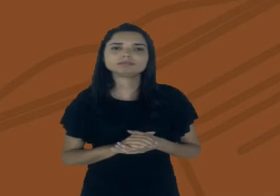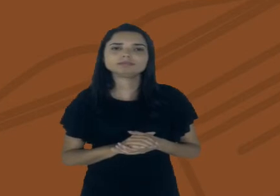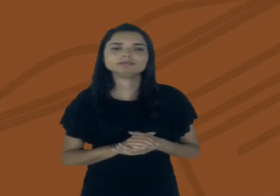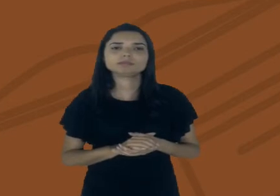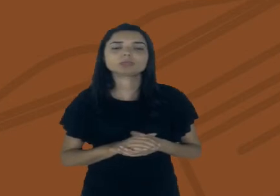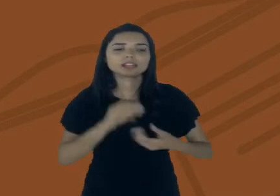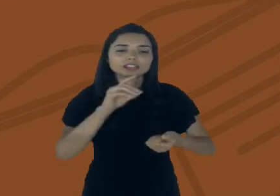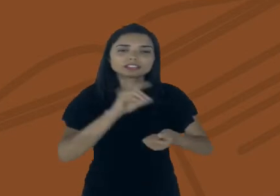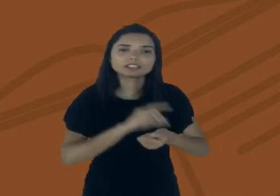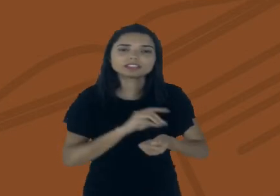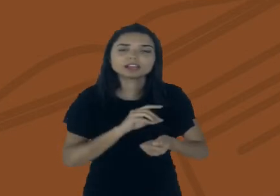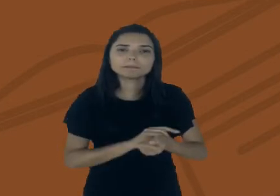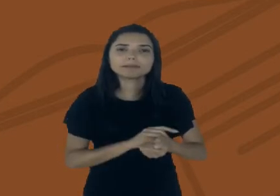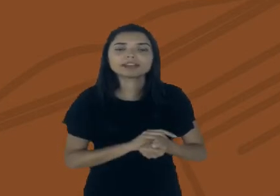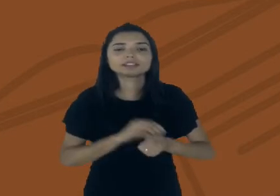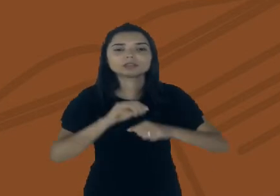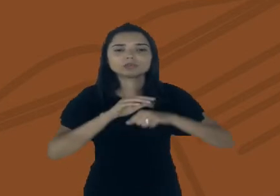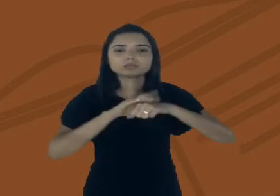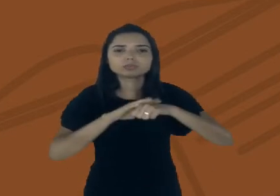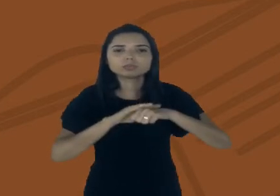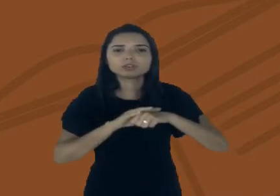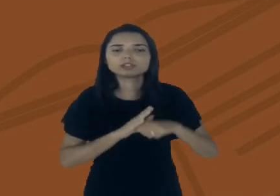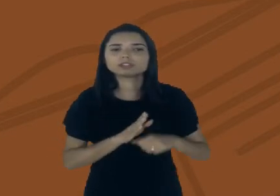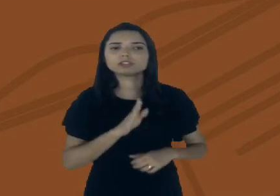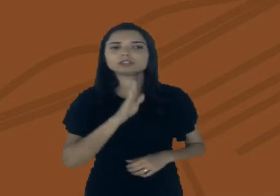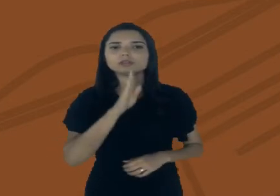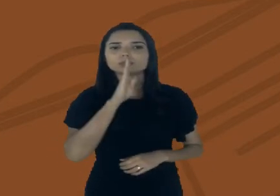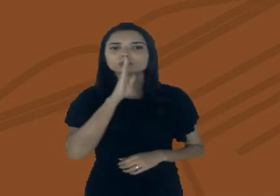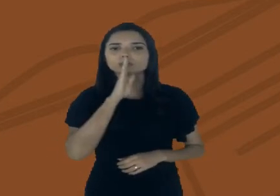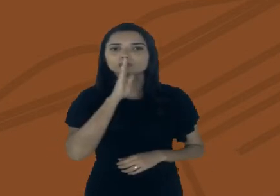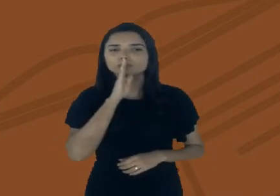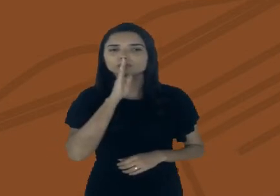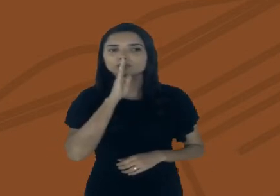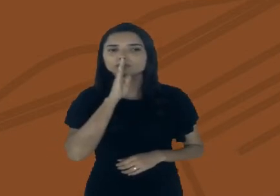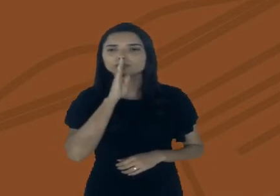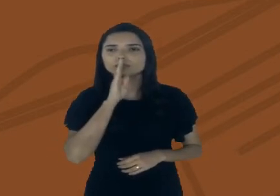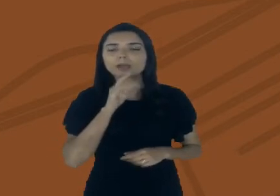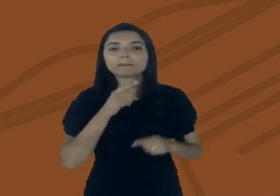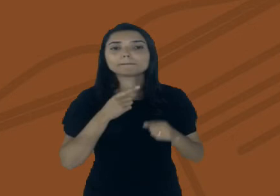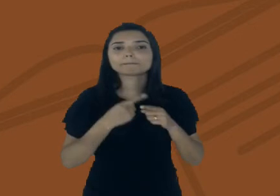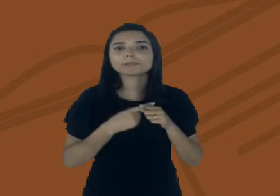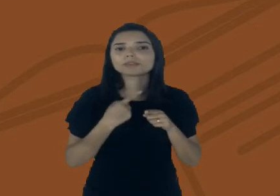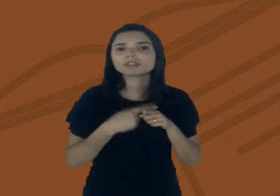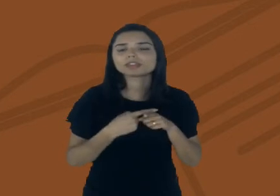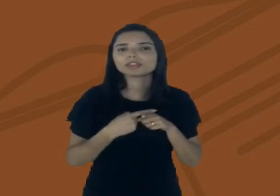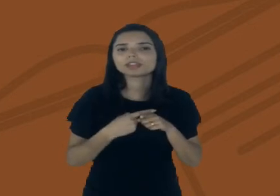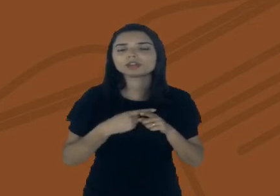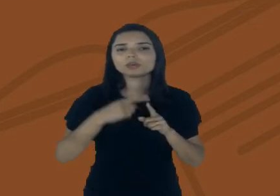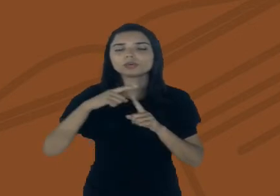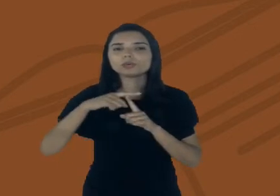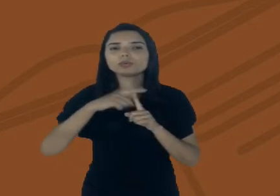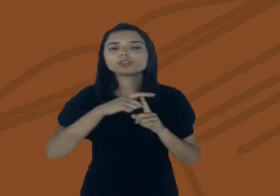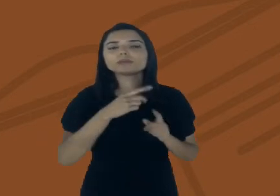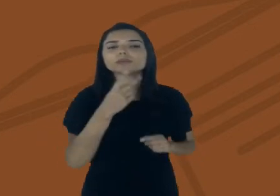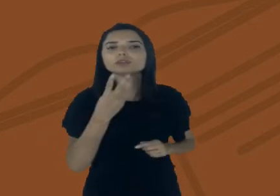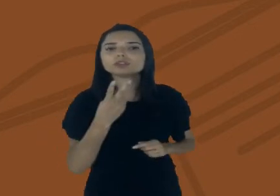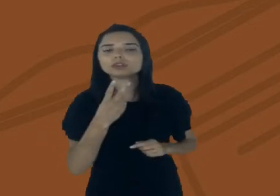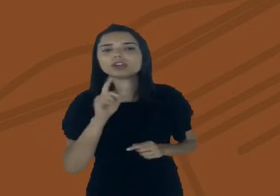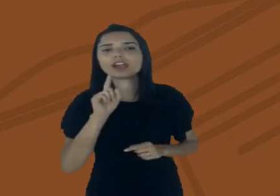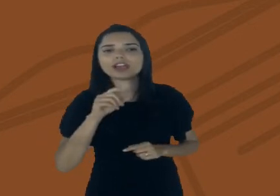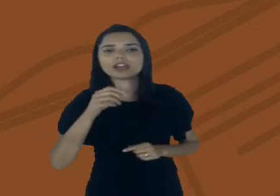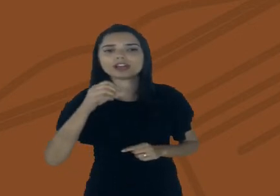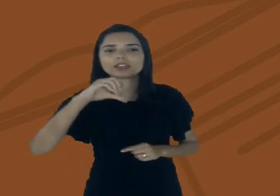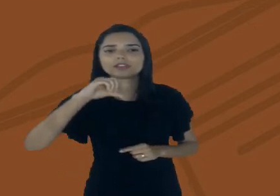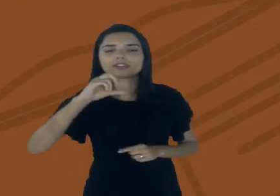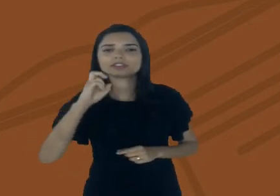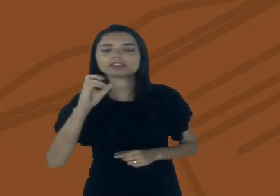Diabetes é uma doença silenciosa. Sim, é verdade. Porque o diabetes tipo 2 corresponde a 95%